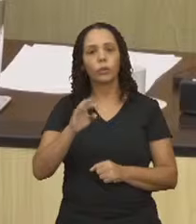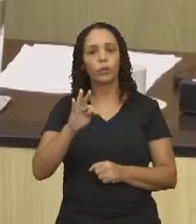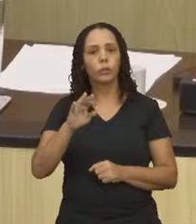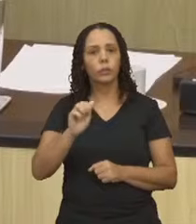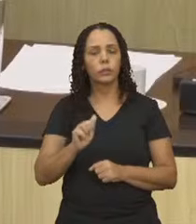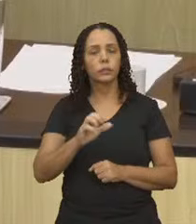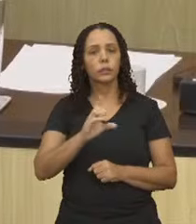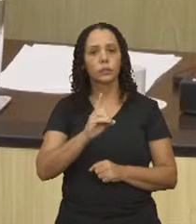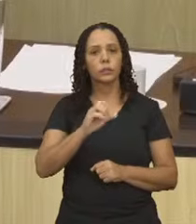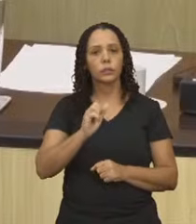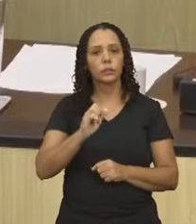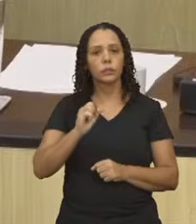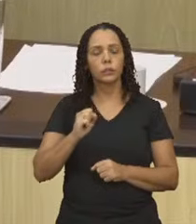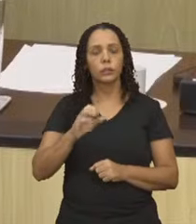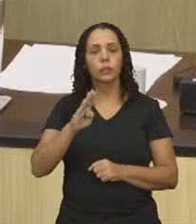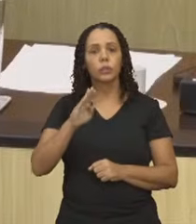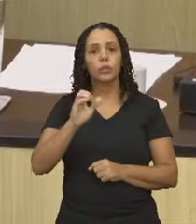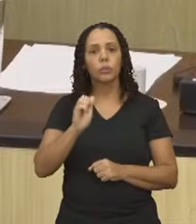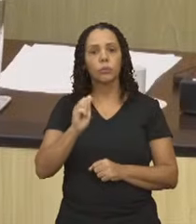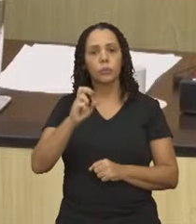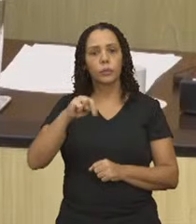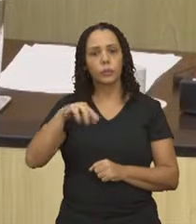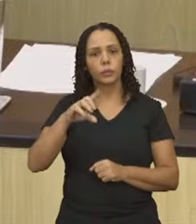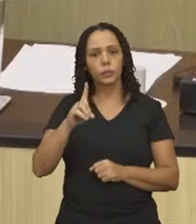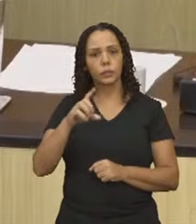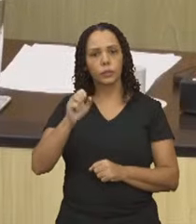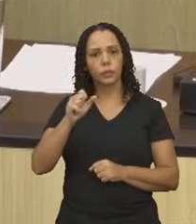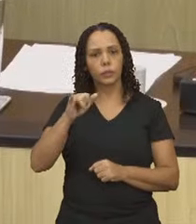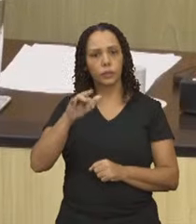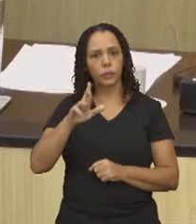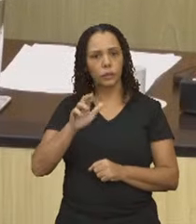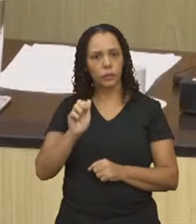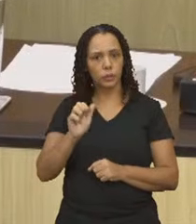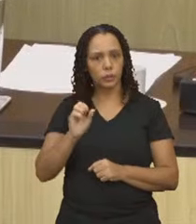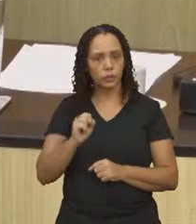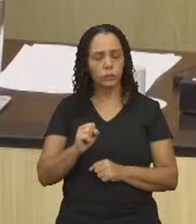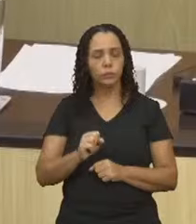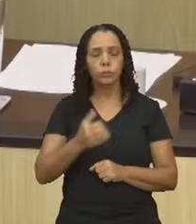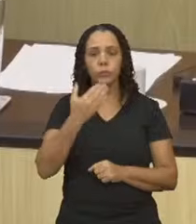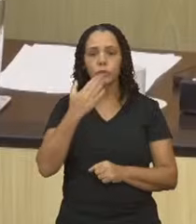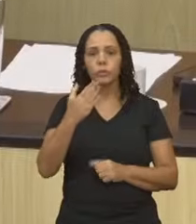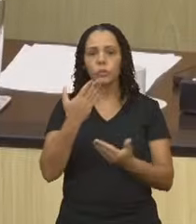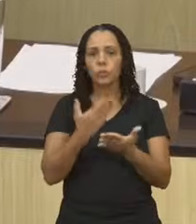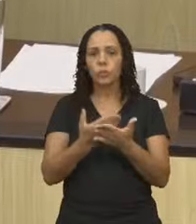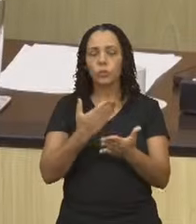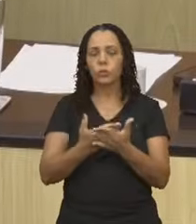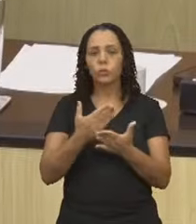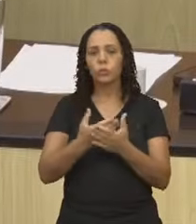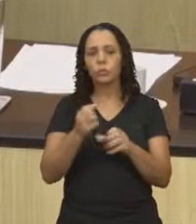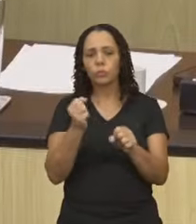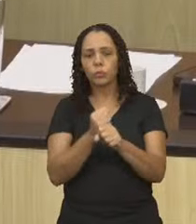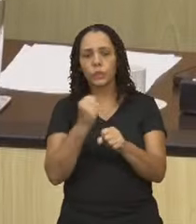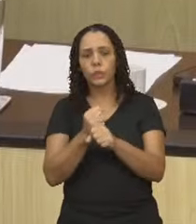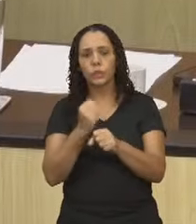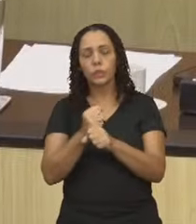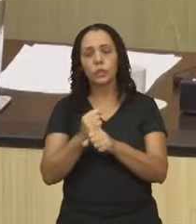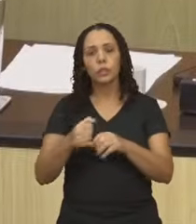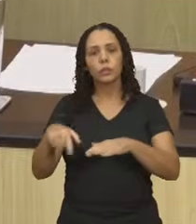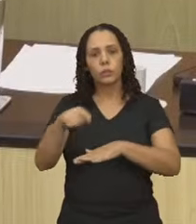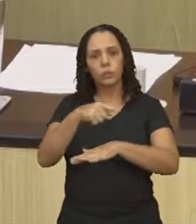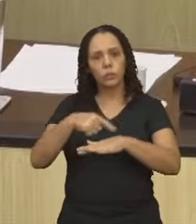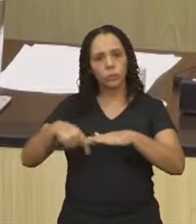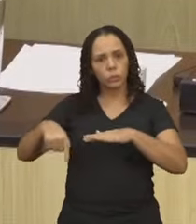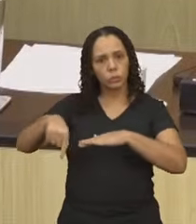solicitando estudos técnicos para a implantação de rotatória ou túnel para a passagem de veículos na estrada do